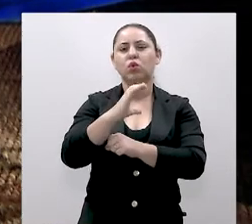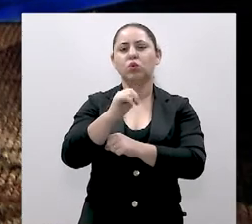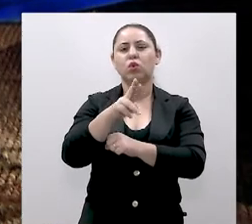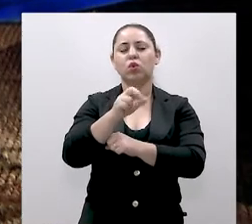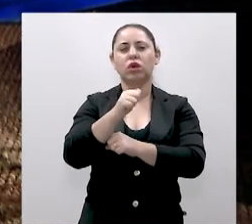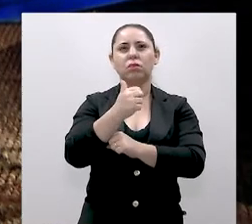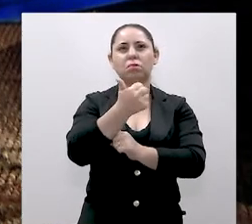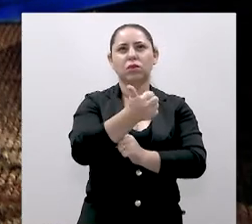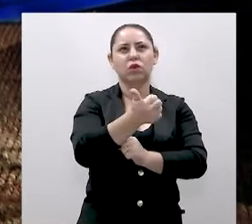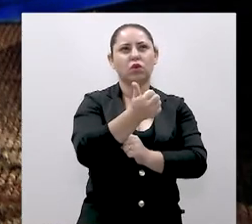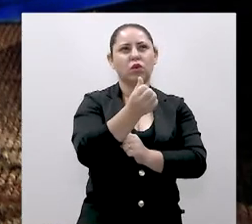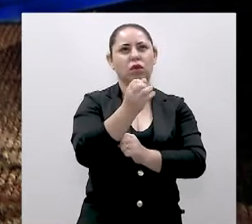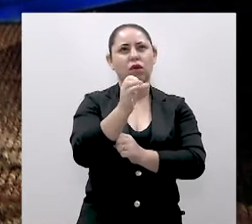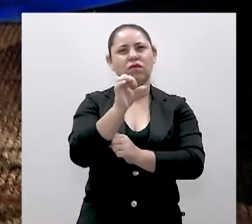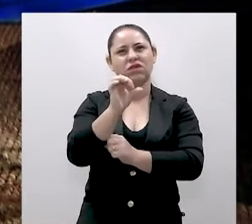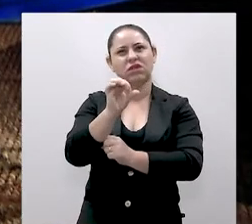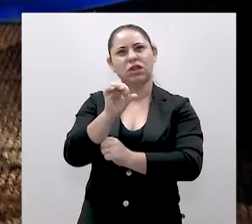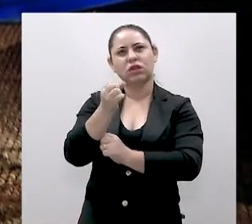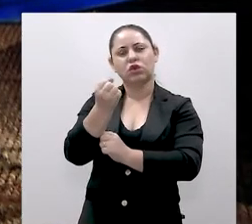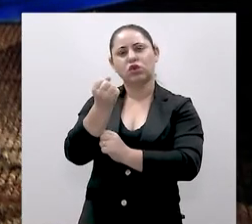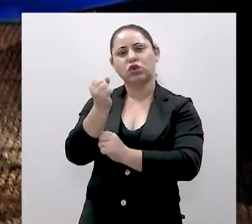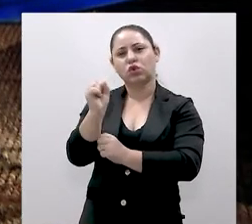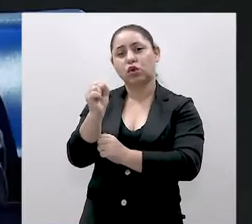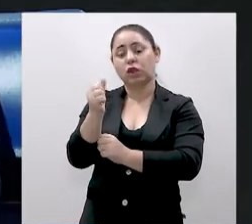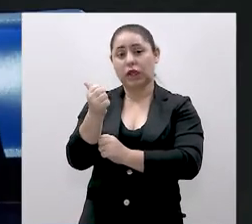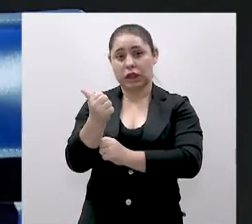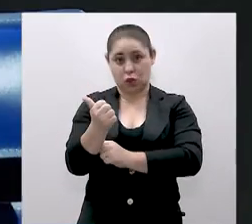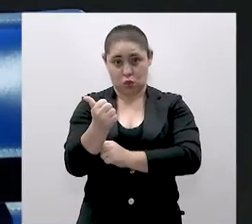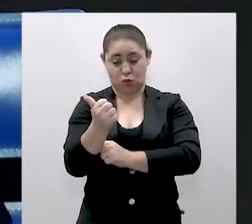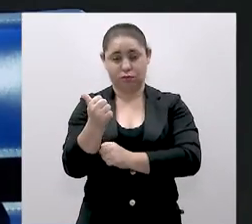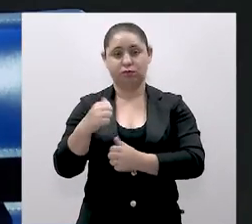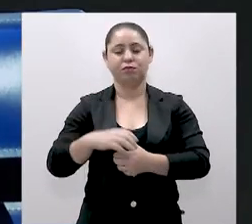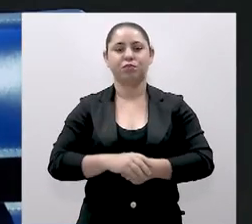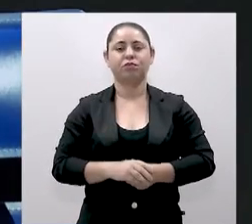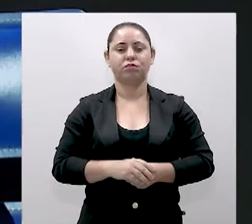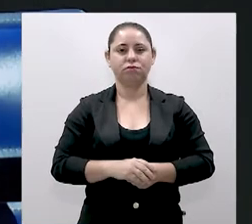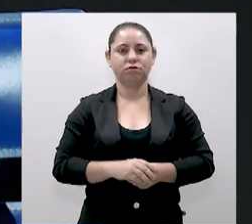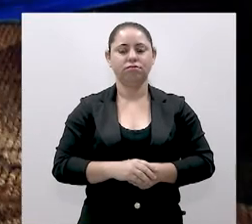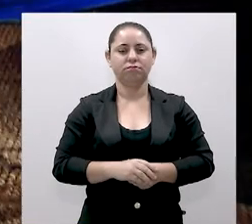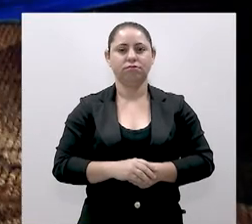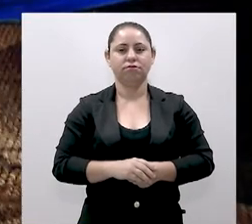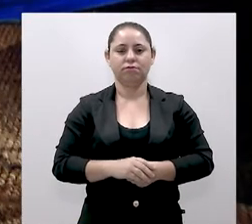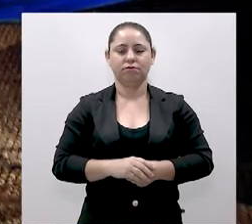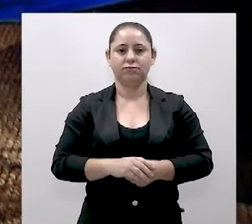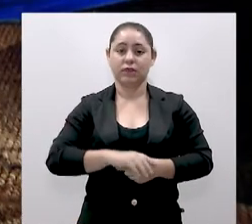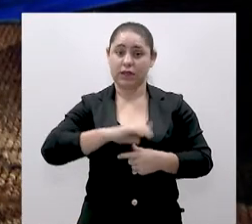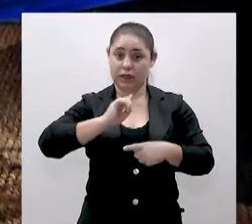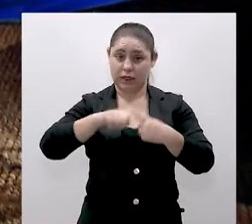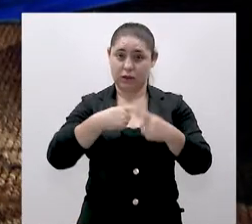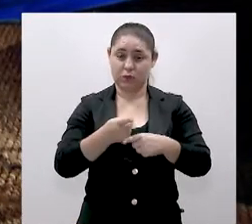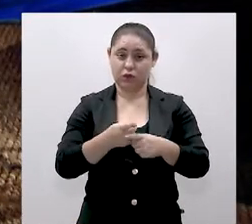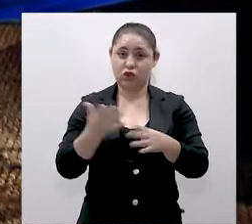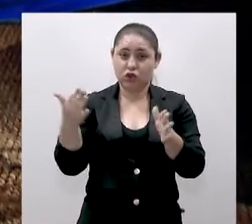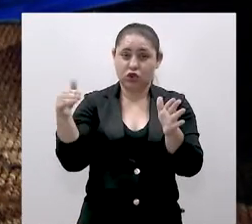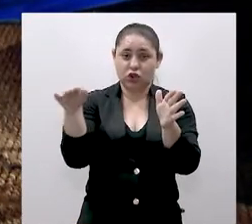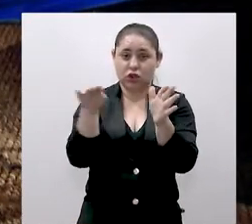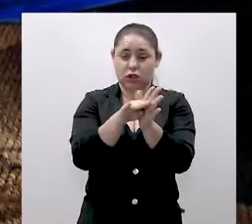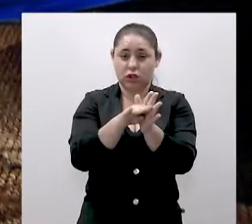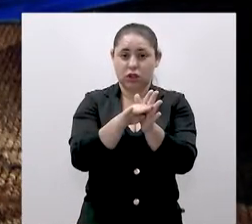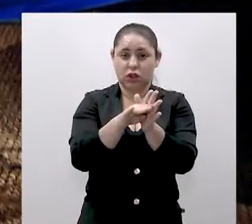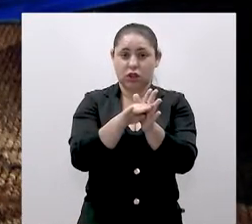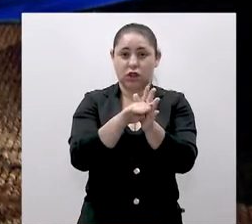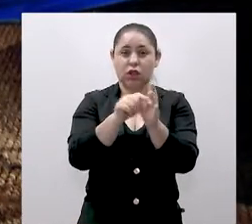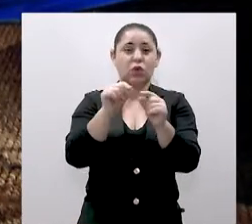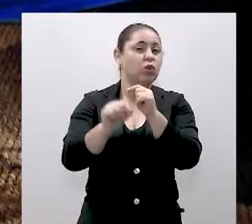em 1981 8131 aí eu primeiro cheguei lá puxando